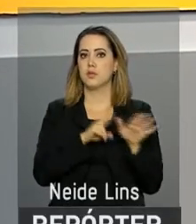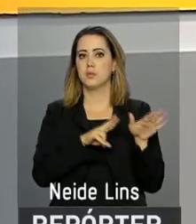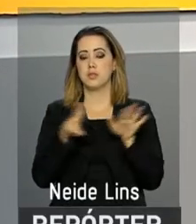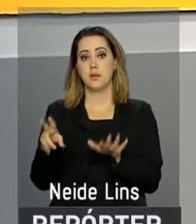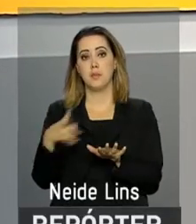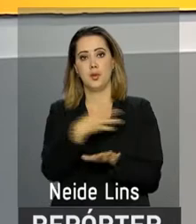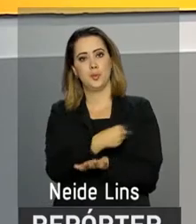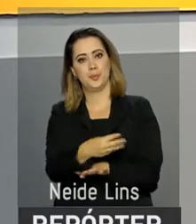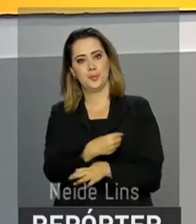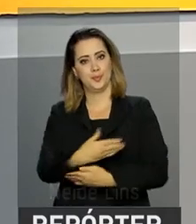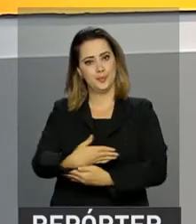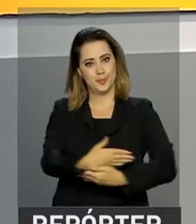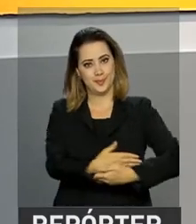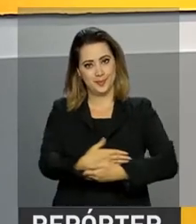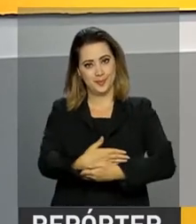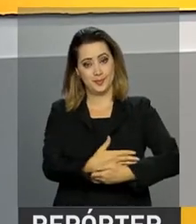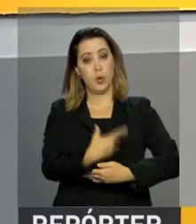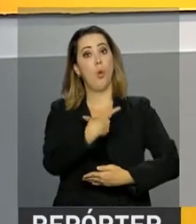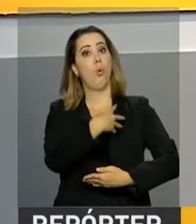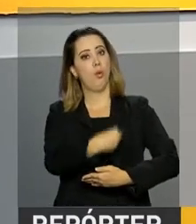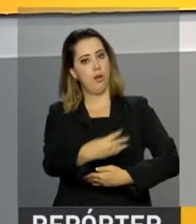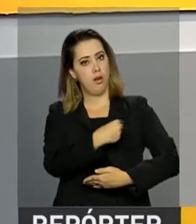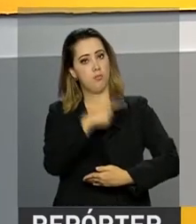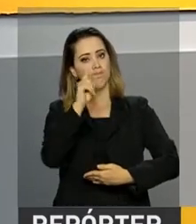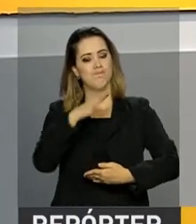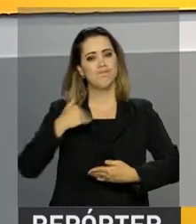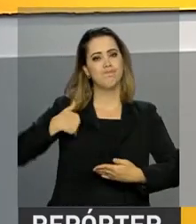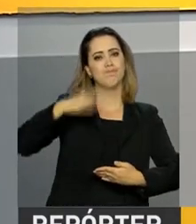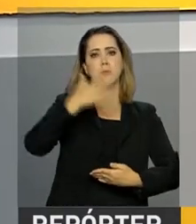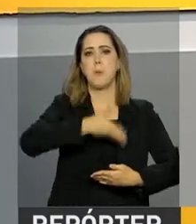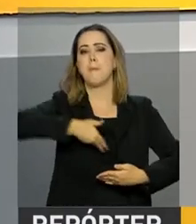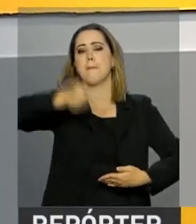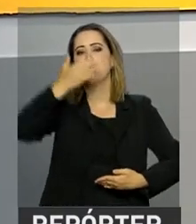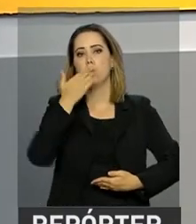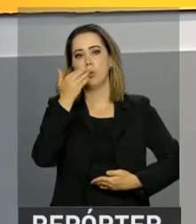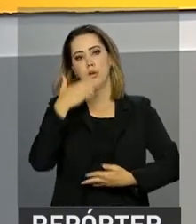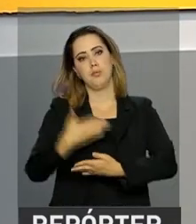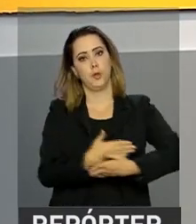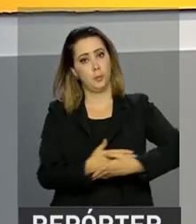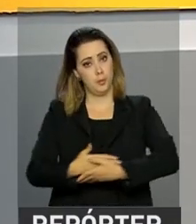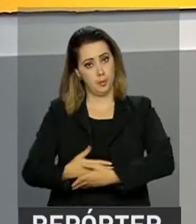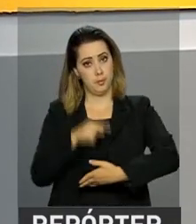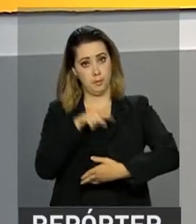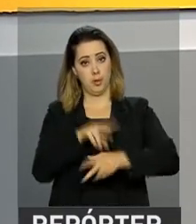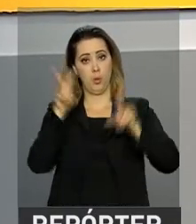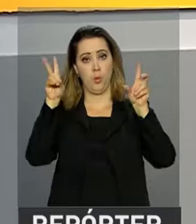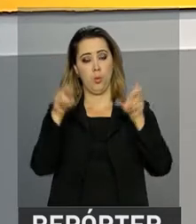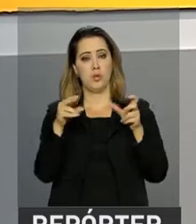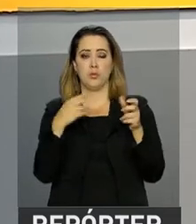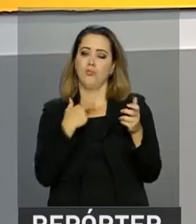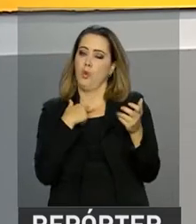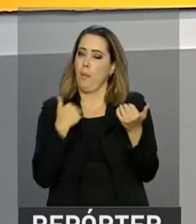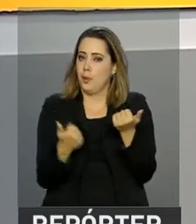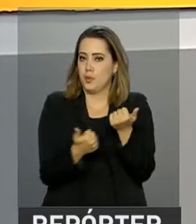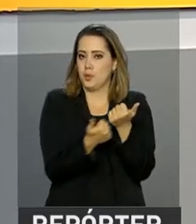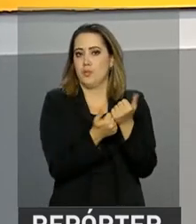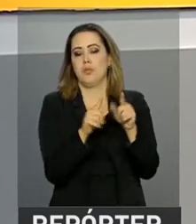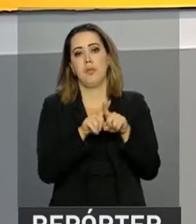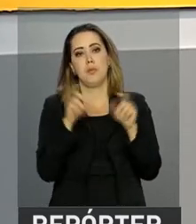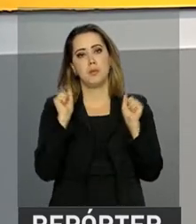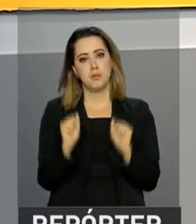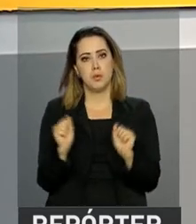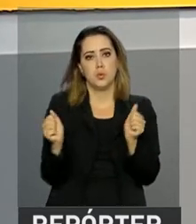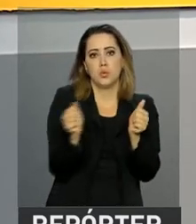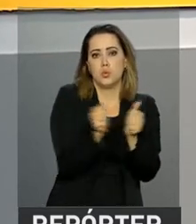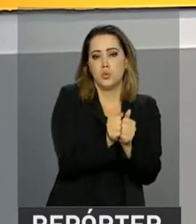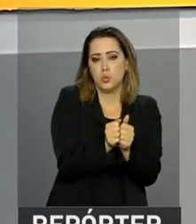da Amamentação. O leite materno é o alimento mais completo para os bebês. Com o slogan, não posso fazer por você, mas